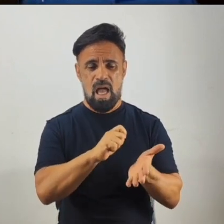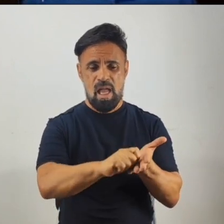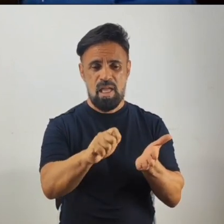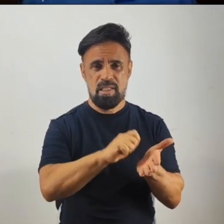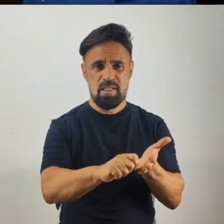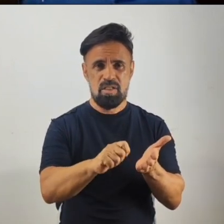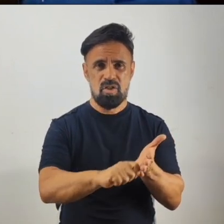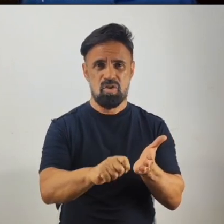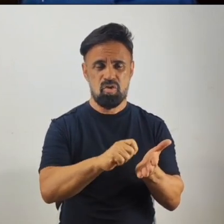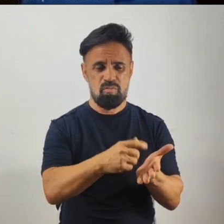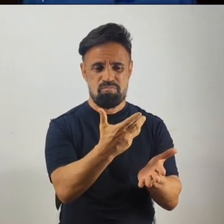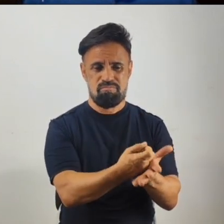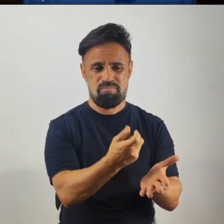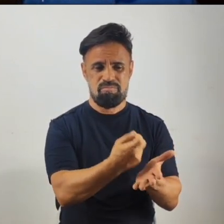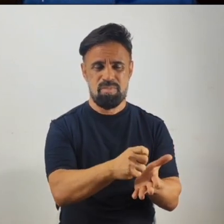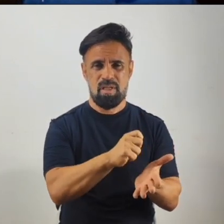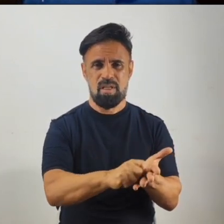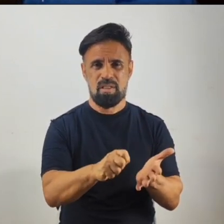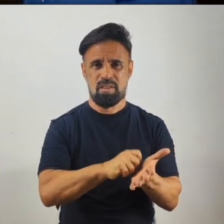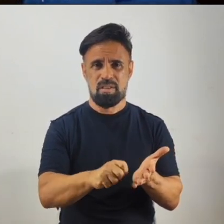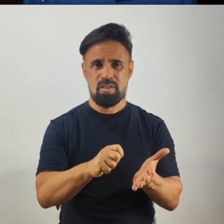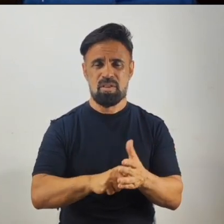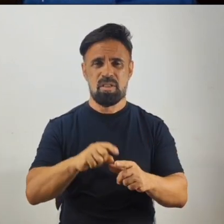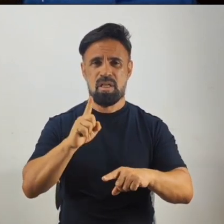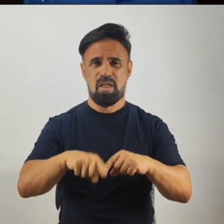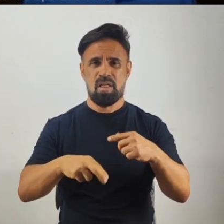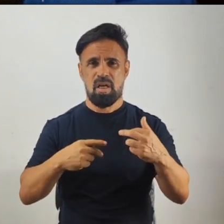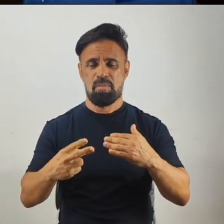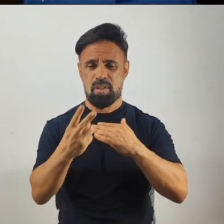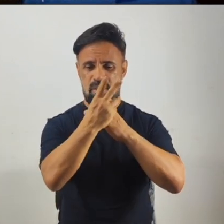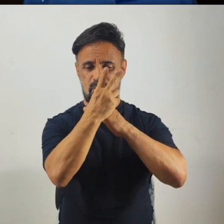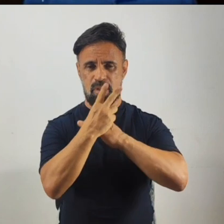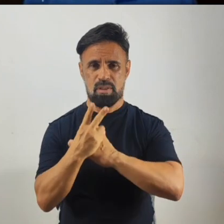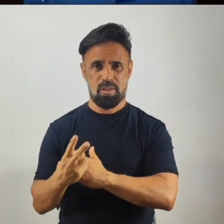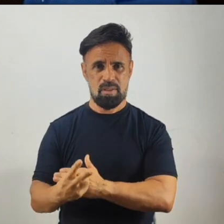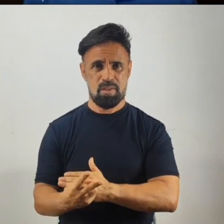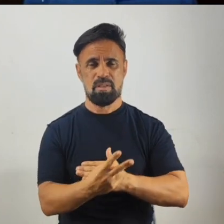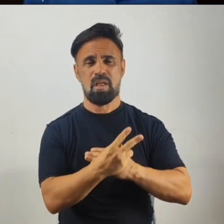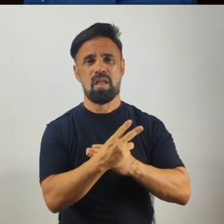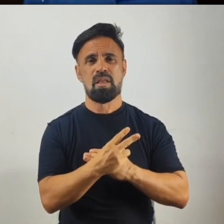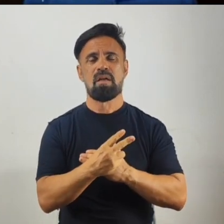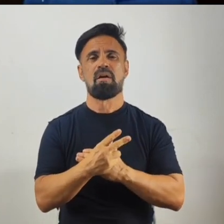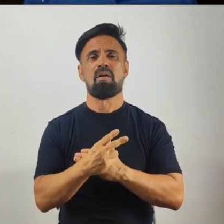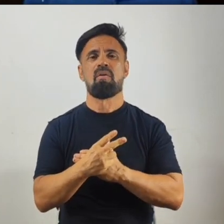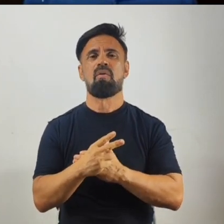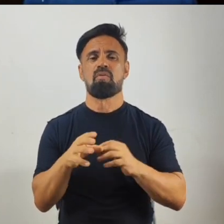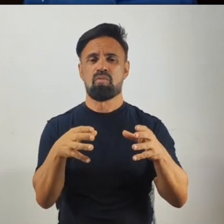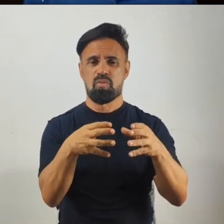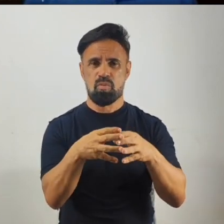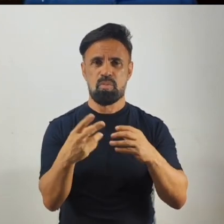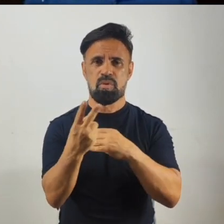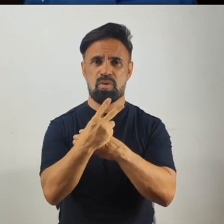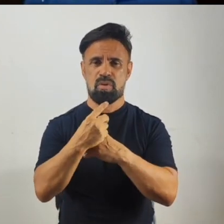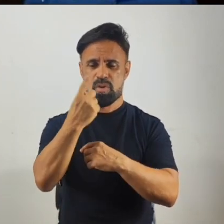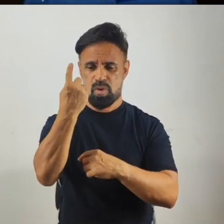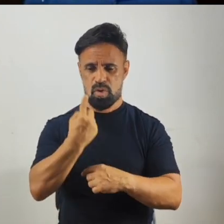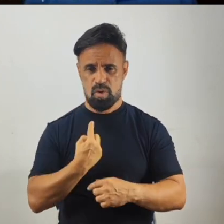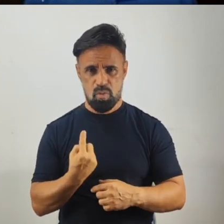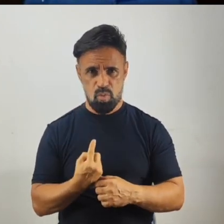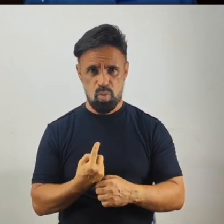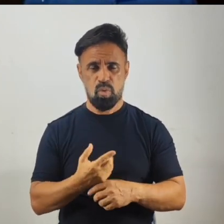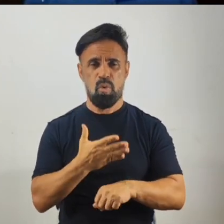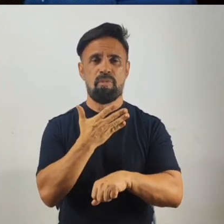a atividade, registros das atividades de treinamento, equipamentos de proteção coletiva